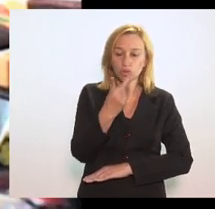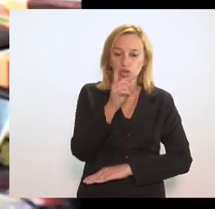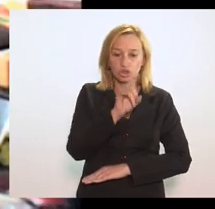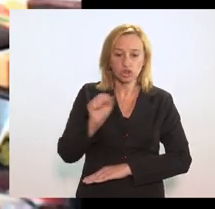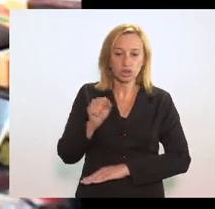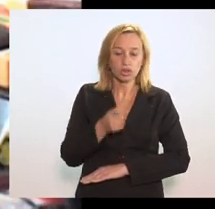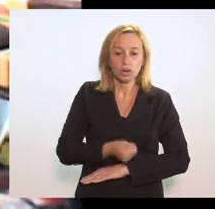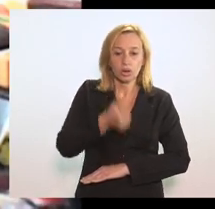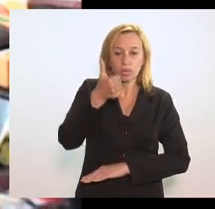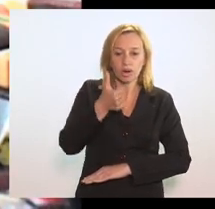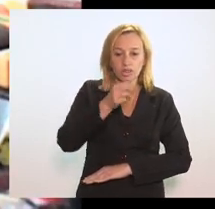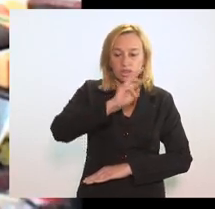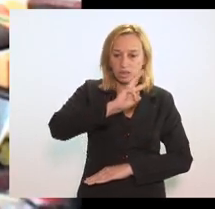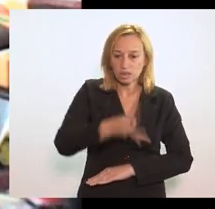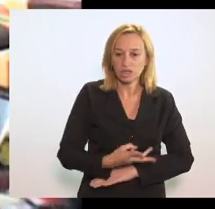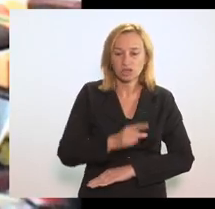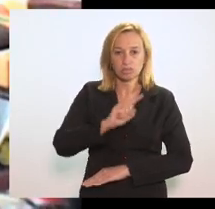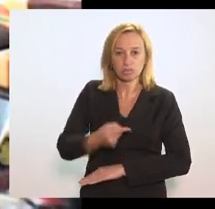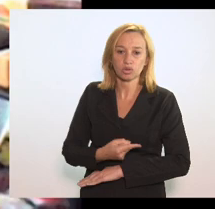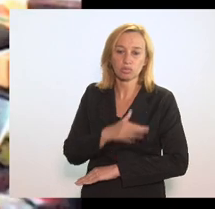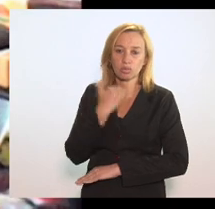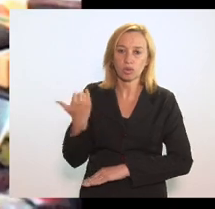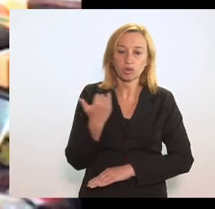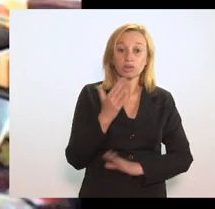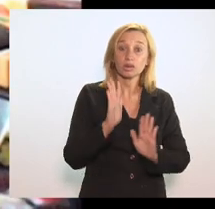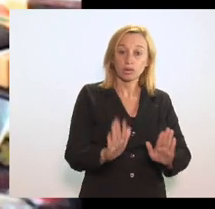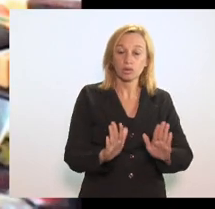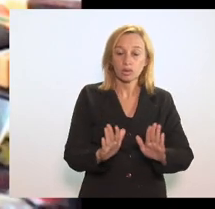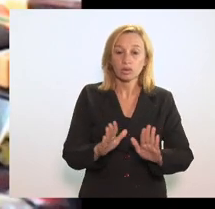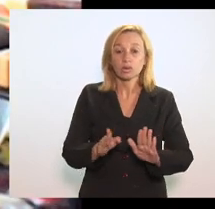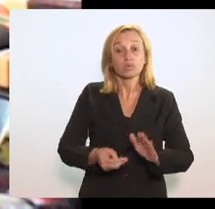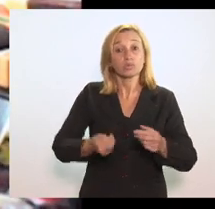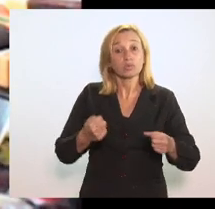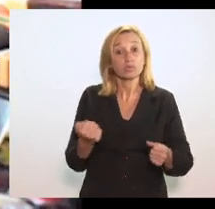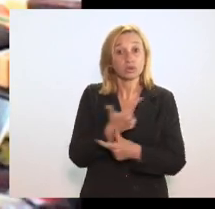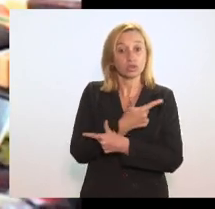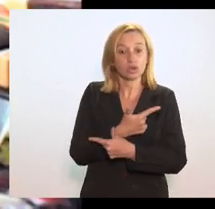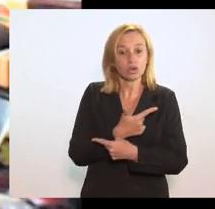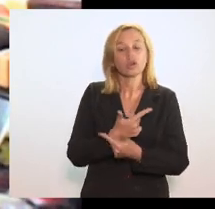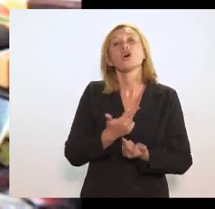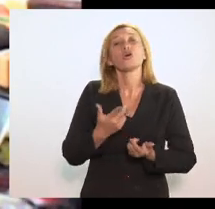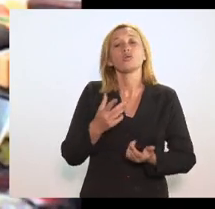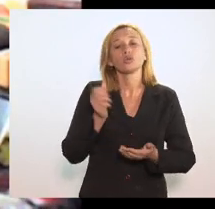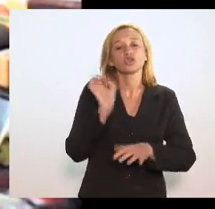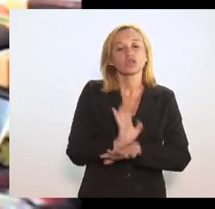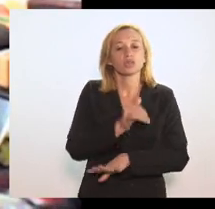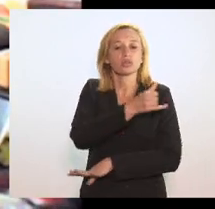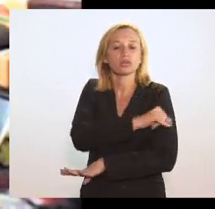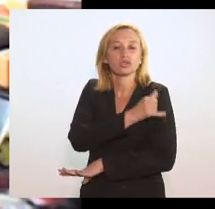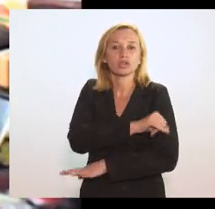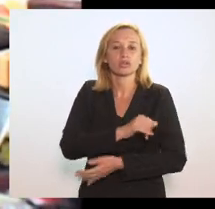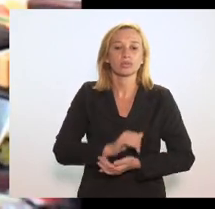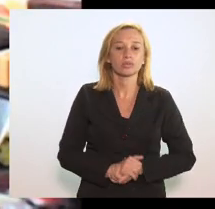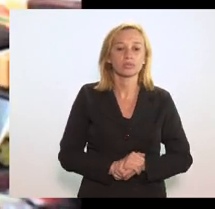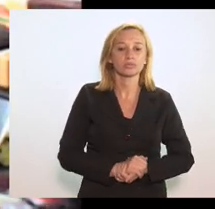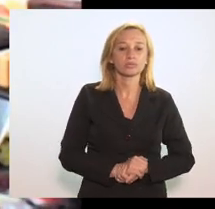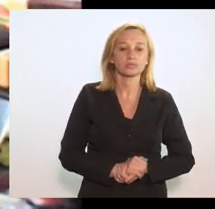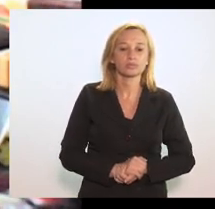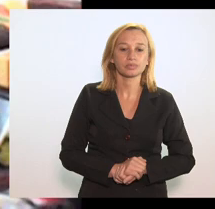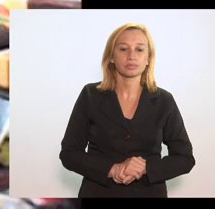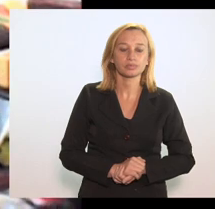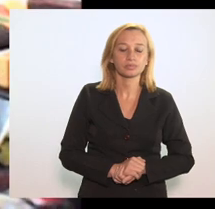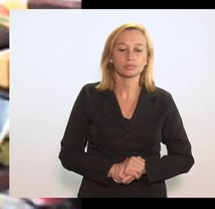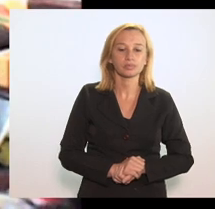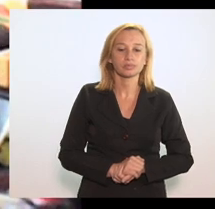batemos 3 mil mortes. Dessa vez, por sorte, o estado do Rio de Janeiro está